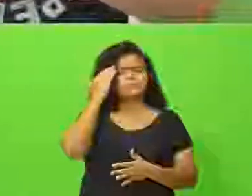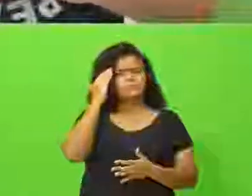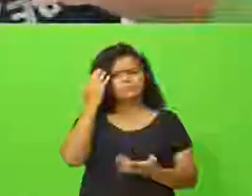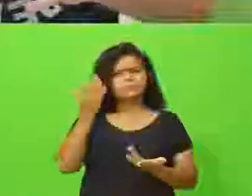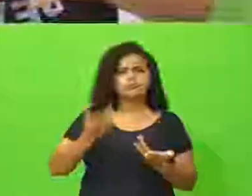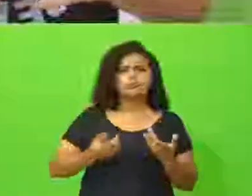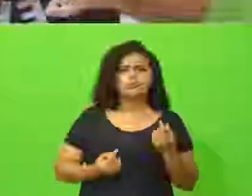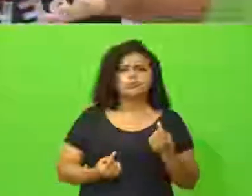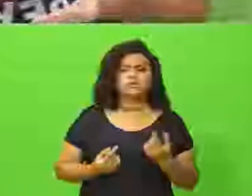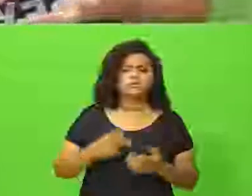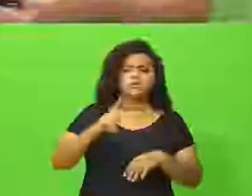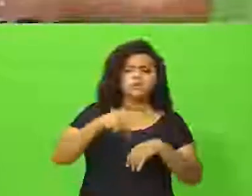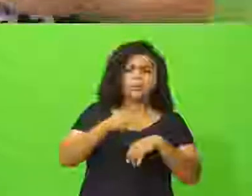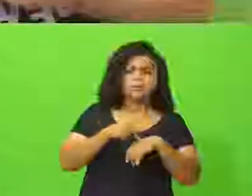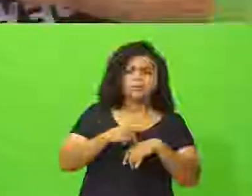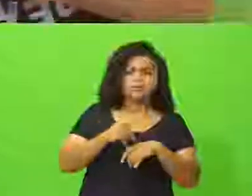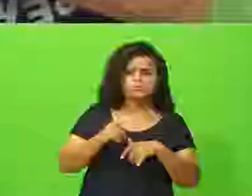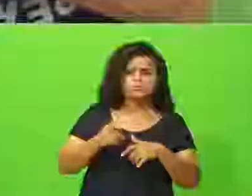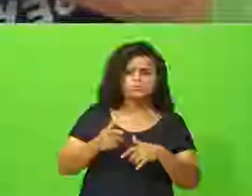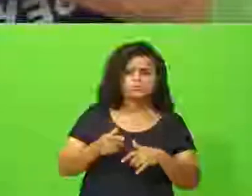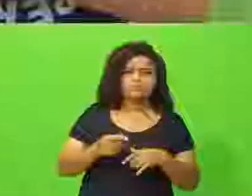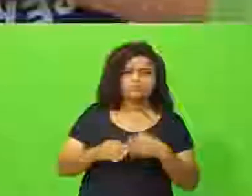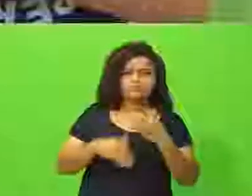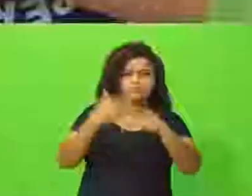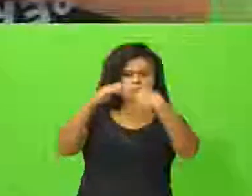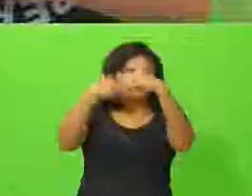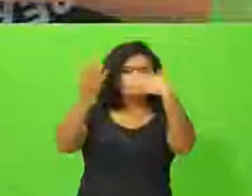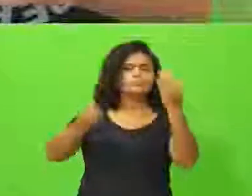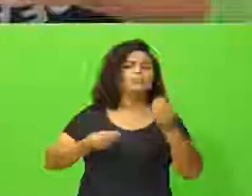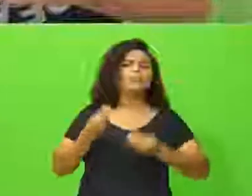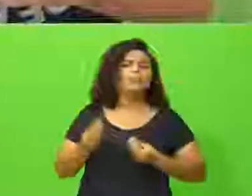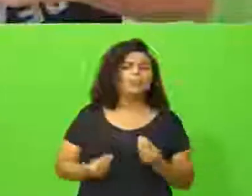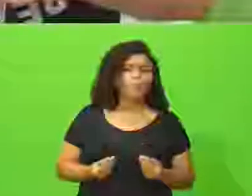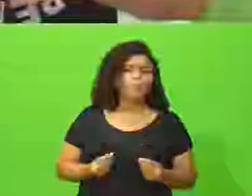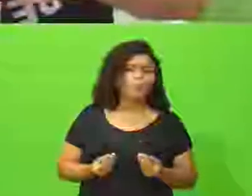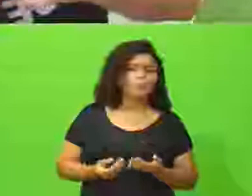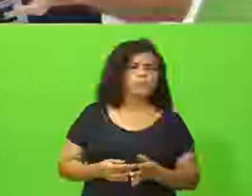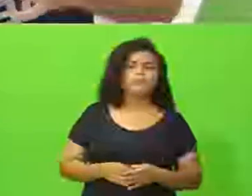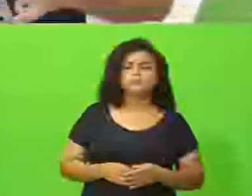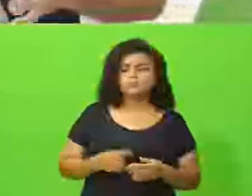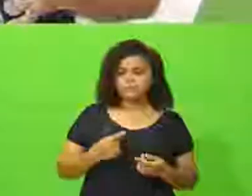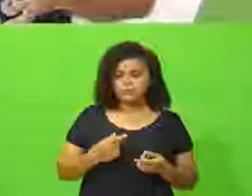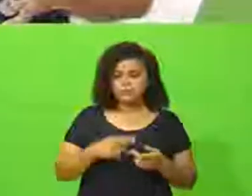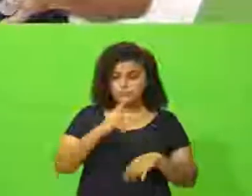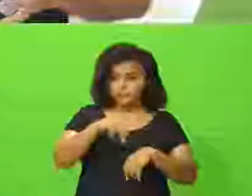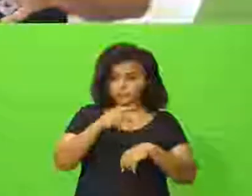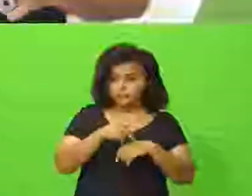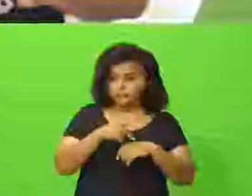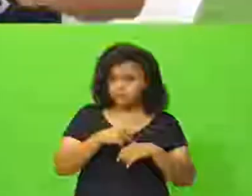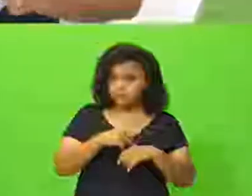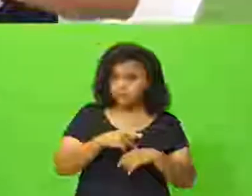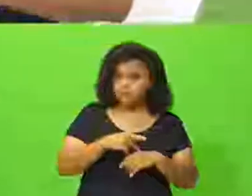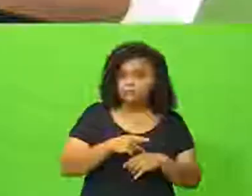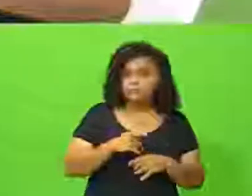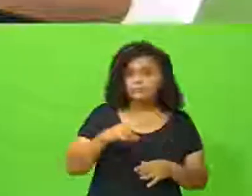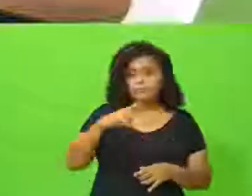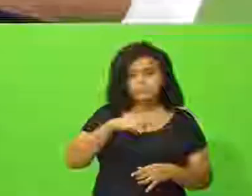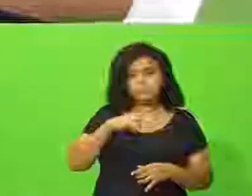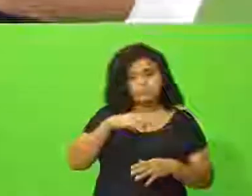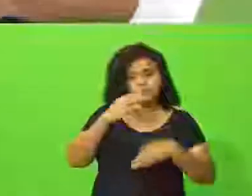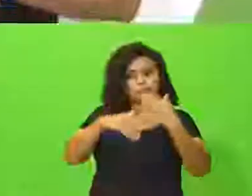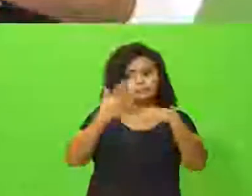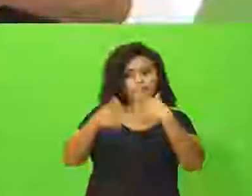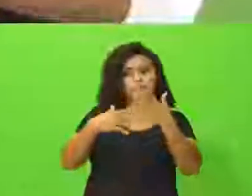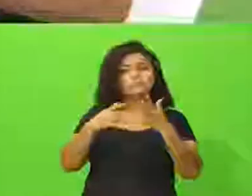respeito sobre os países desenvolvidos. Nós vamos notar que os países desenvolvidos, eles já